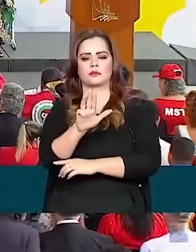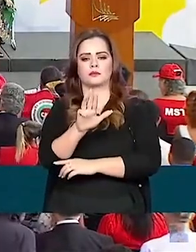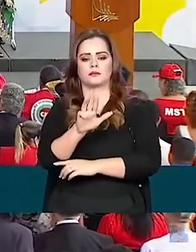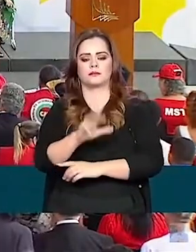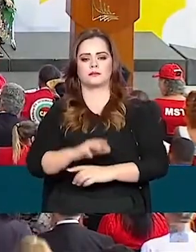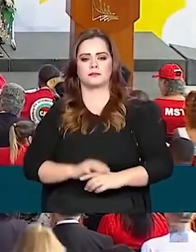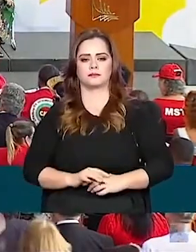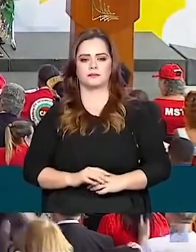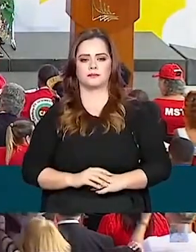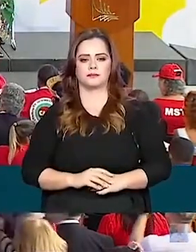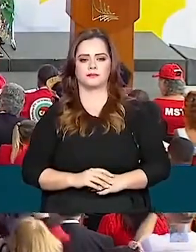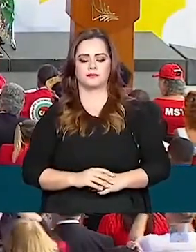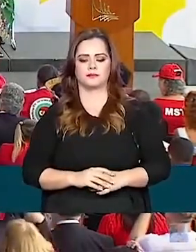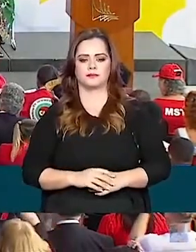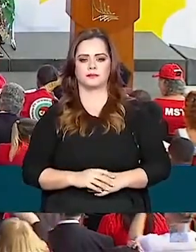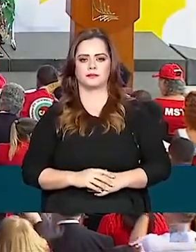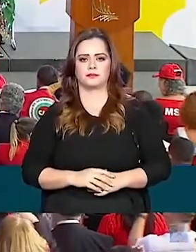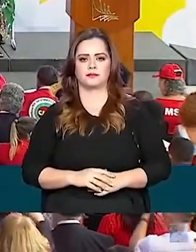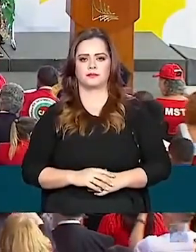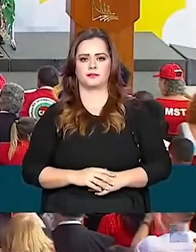Inácio Lula da Silva.